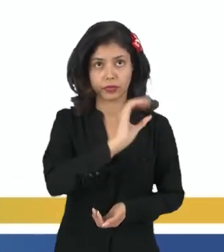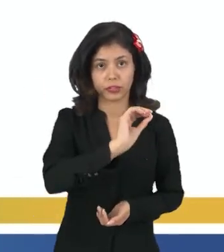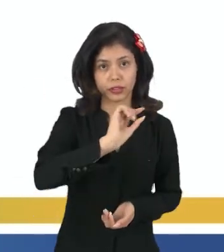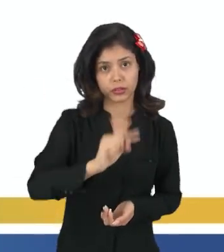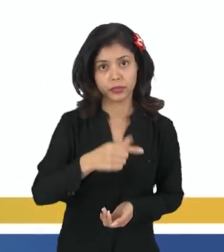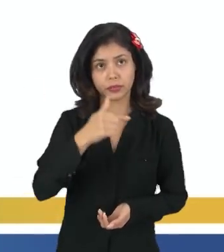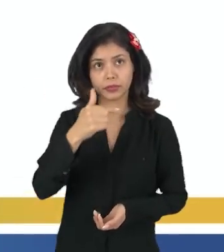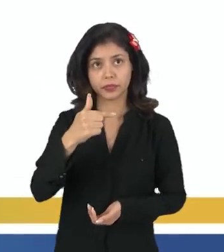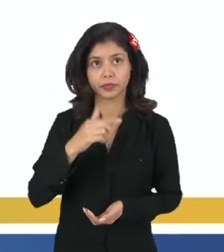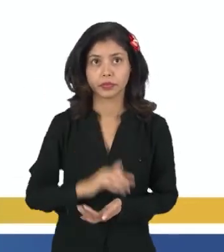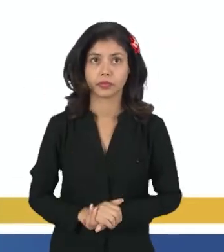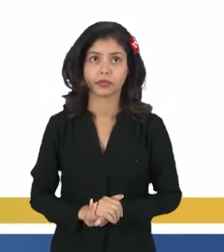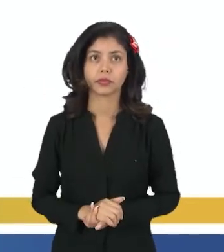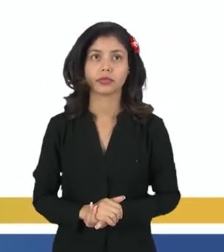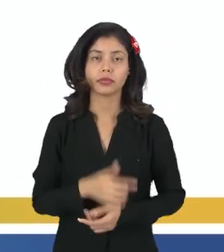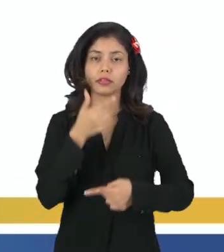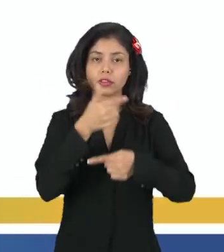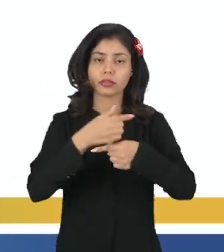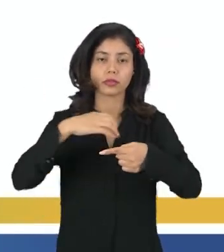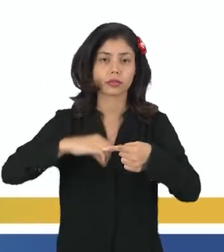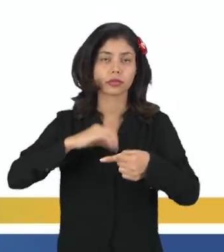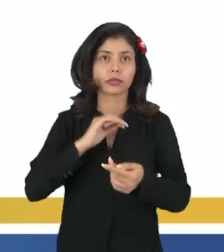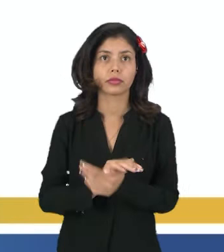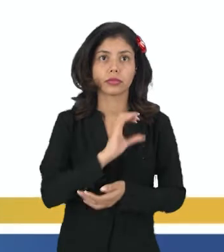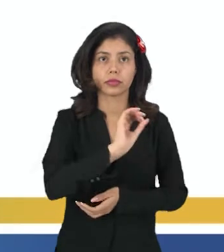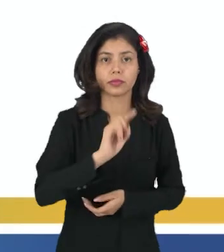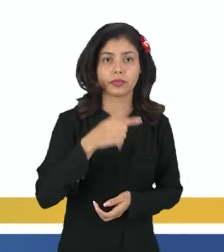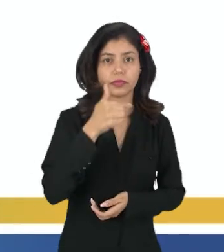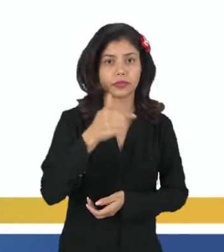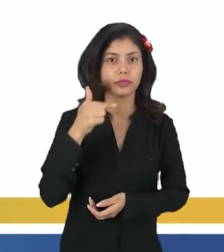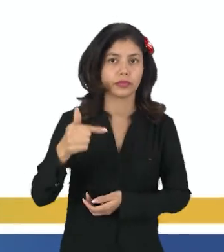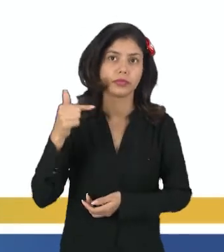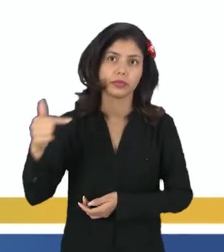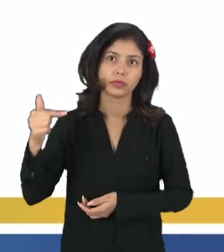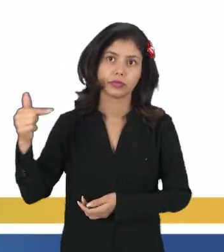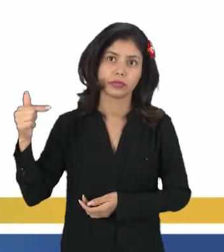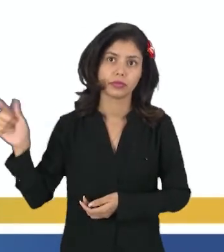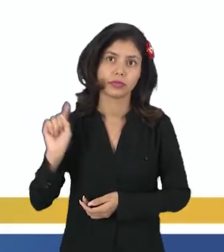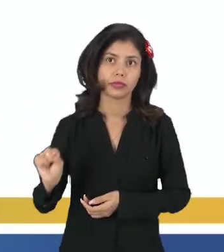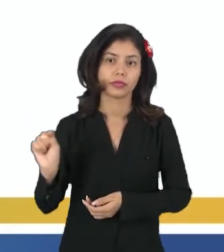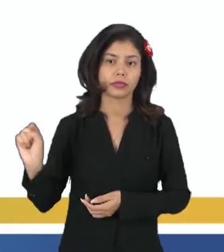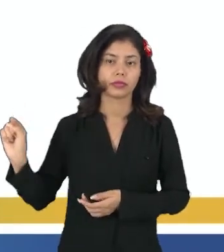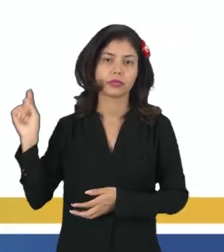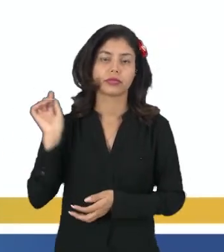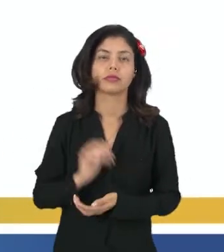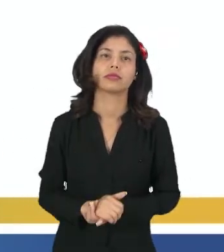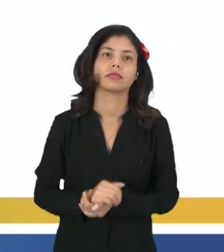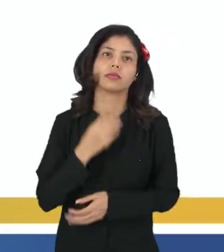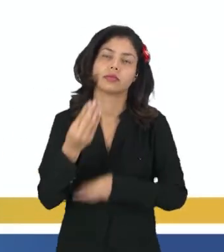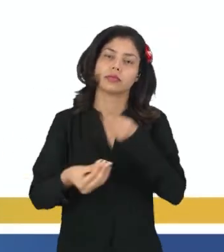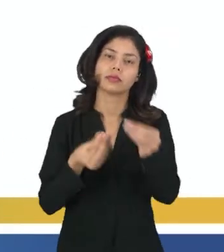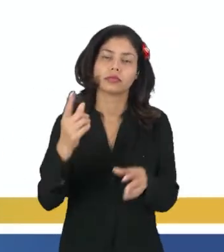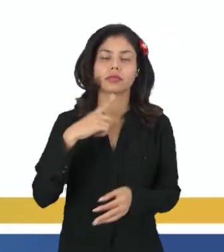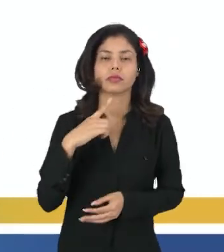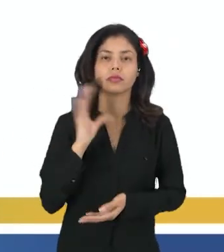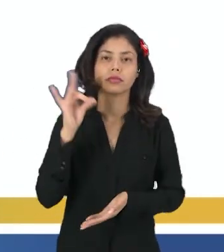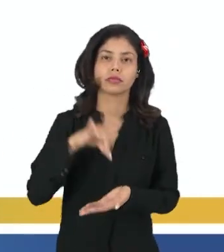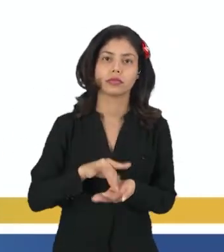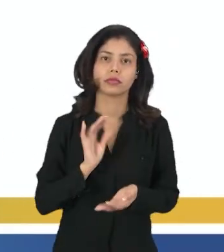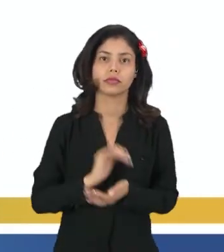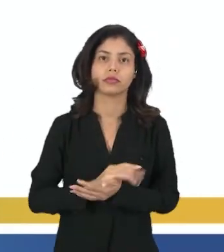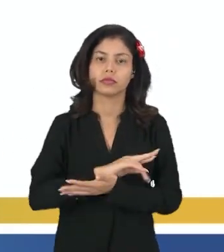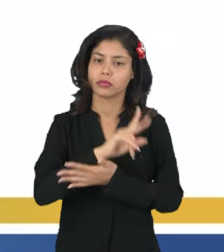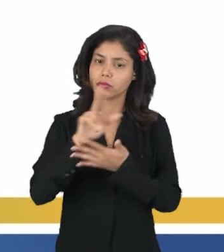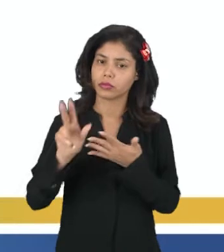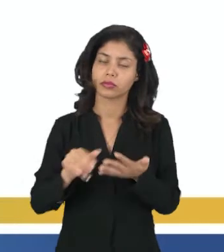assim dois nomes você pode dividir de 2 para 9 vai ser igual a 0,2222 como tem na verdade